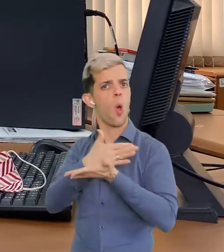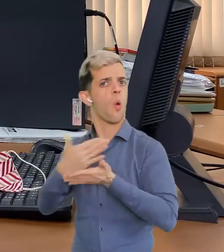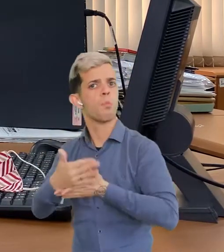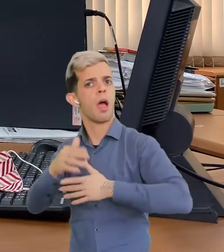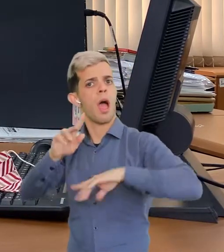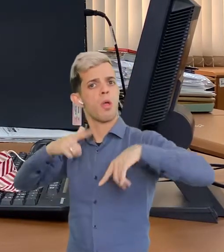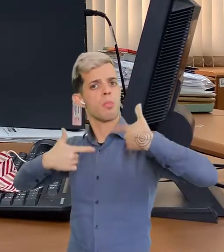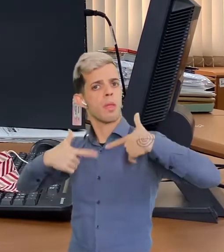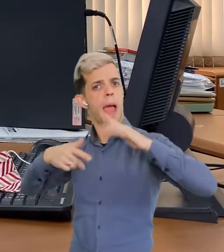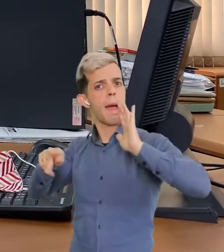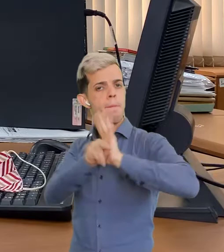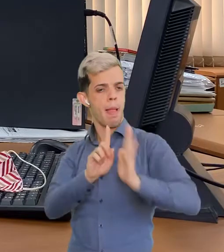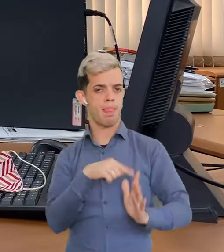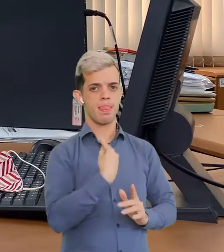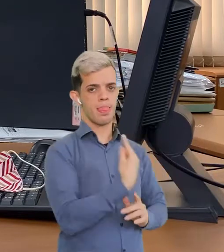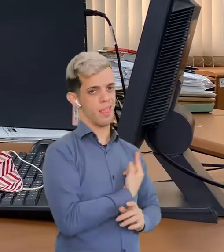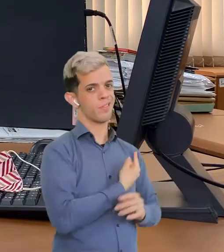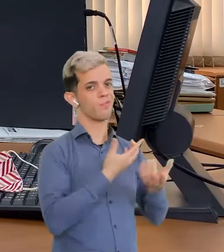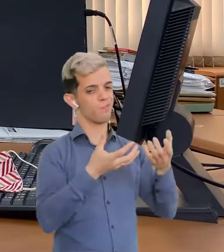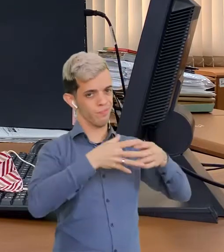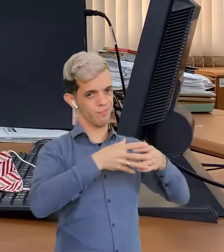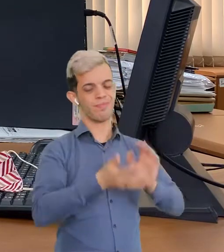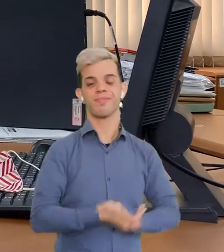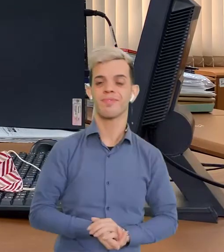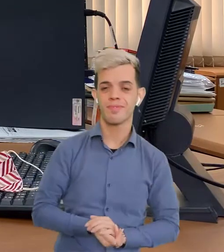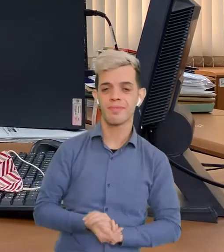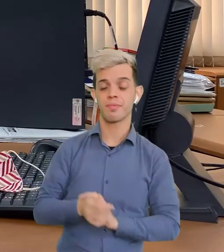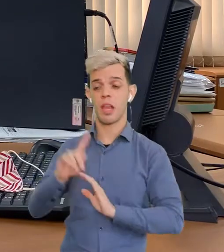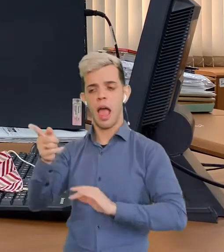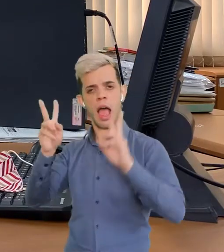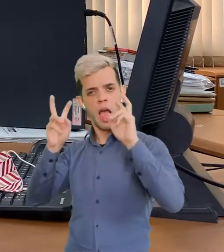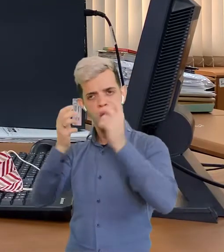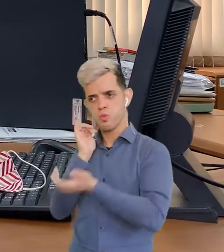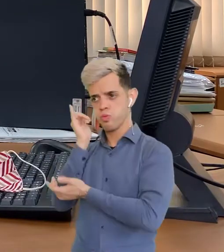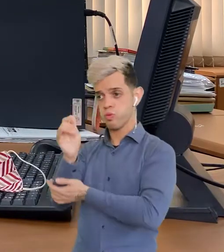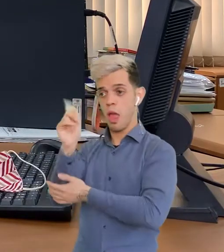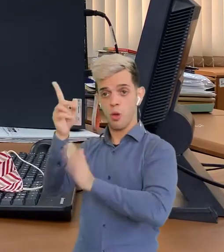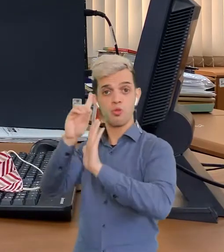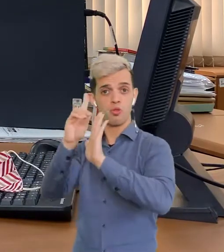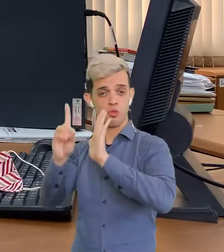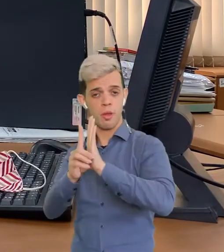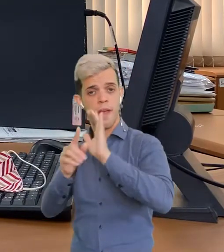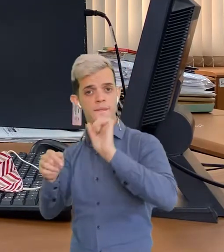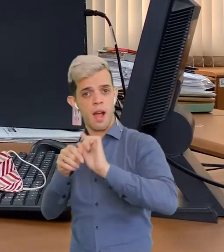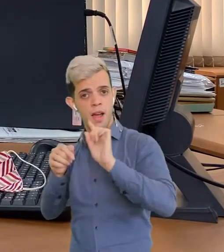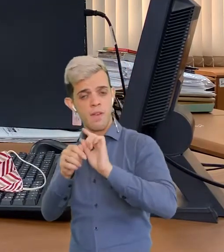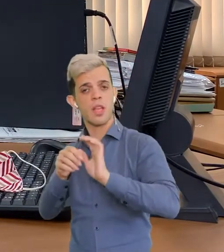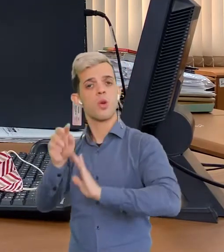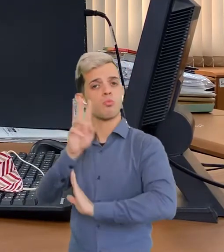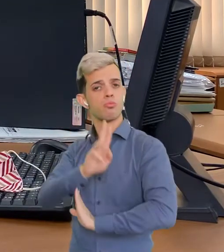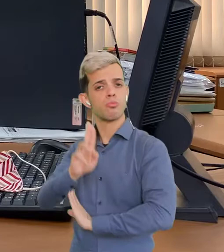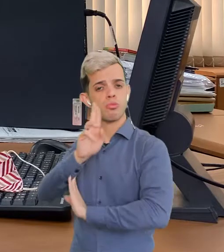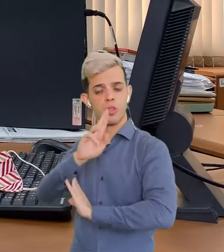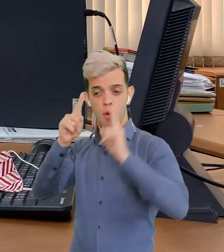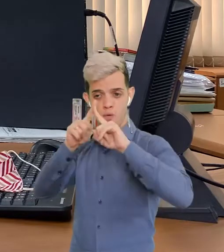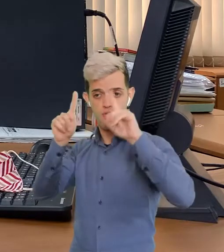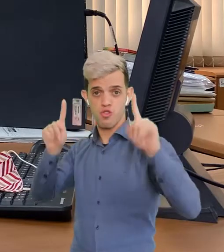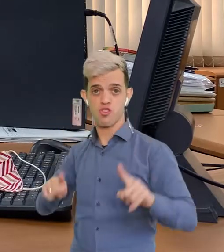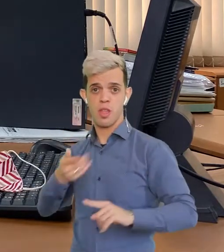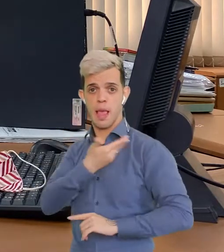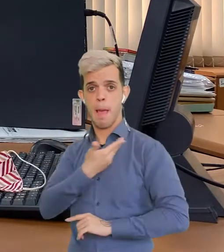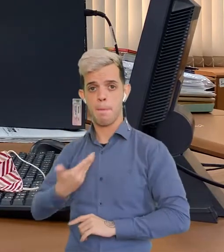o trabalho da equipe de apoio à comissão judicante. O auto de infração, ele é um documento que ele vai ser emitido por um servidor